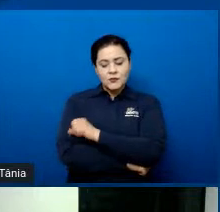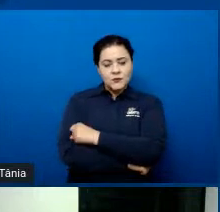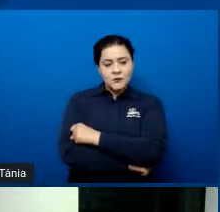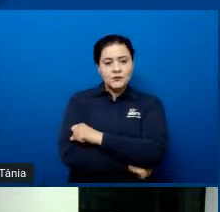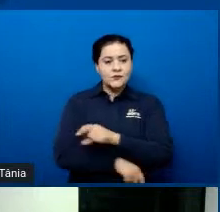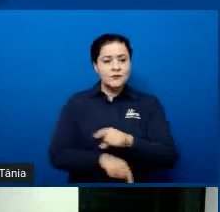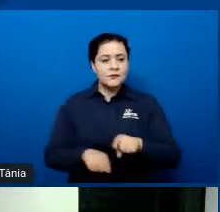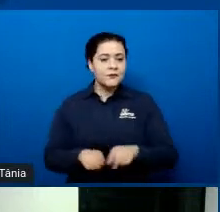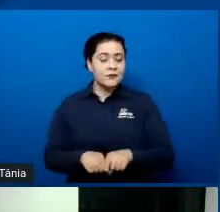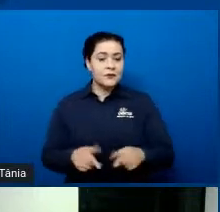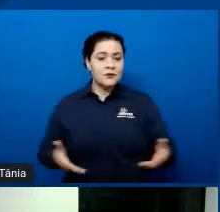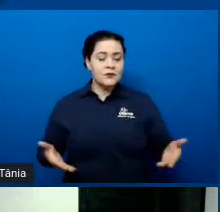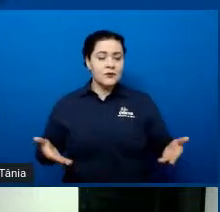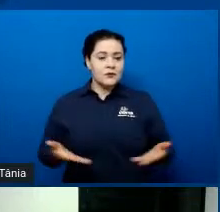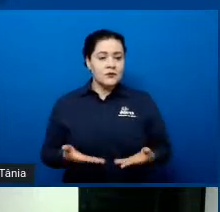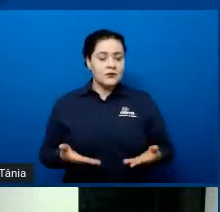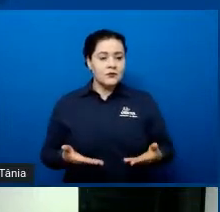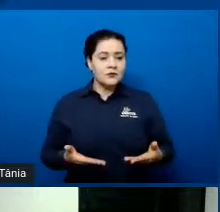hoje nós vamos sair